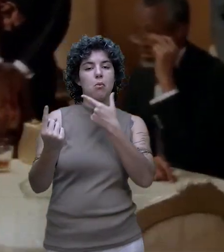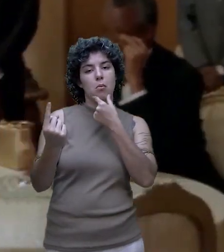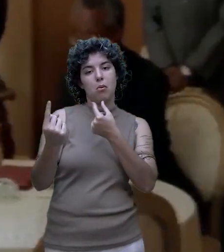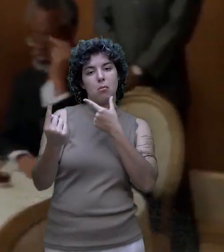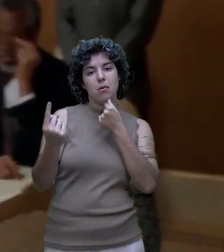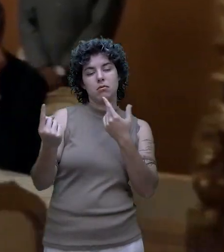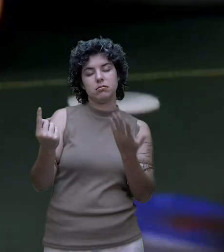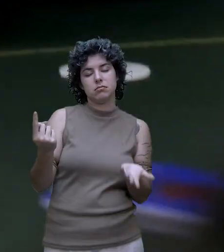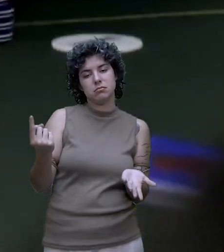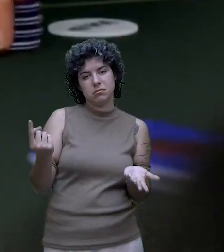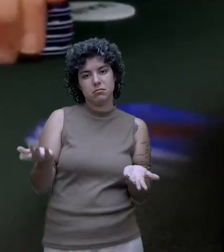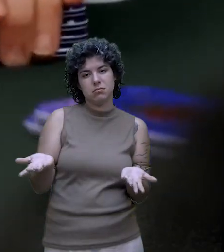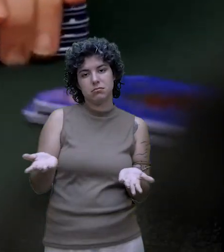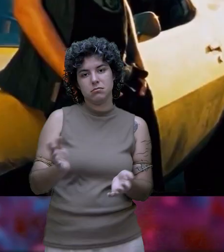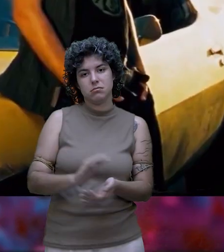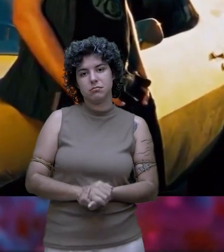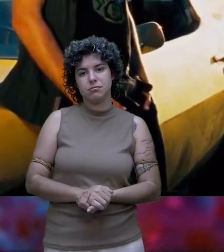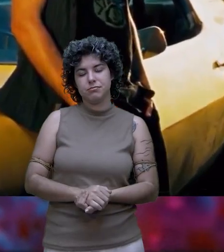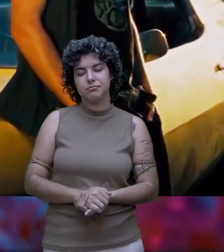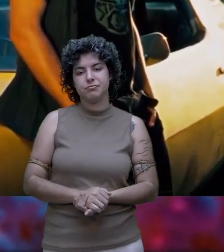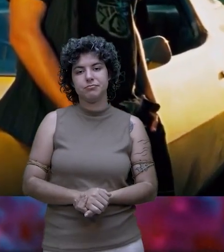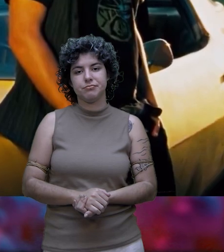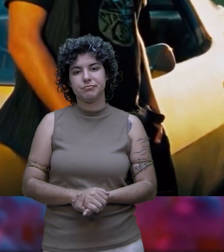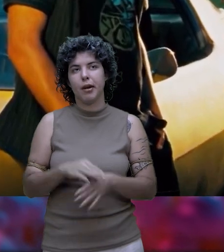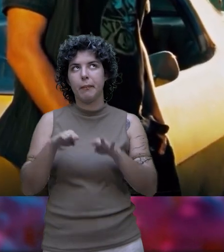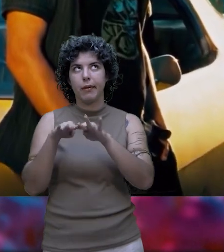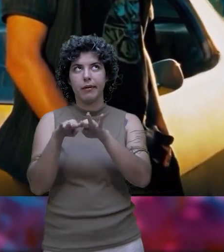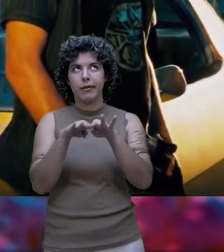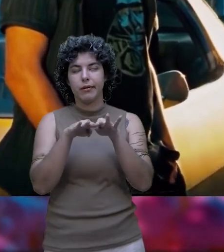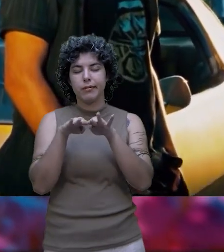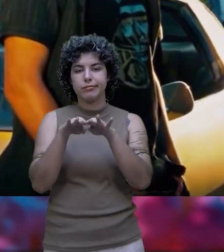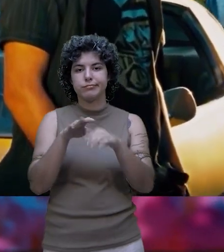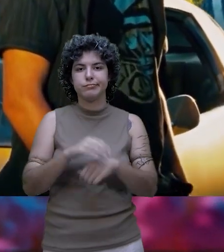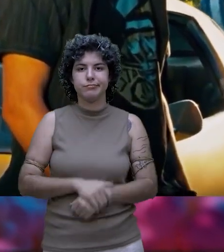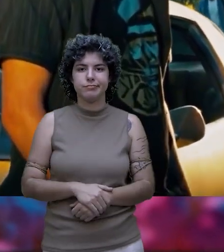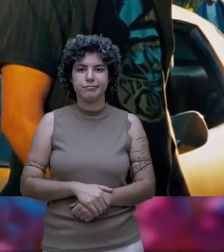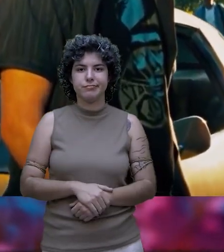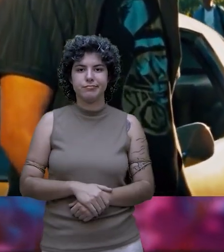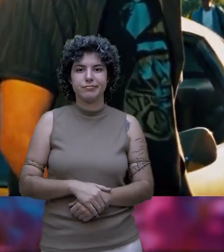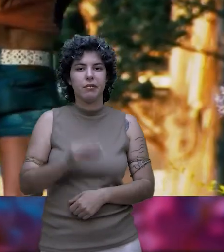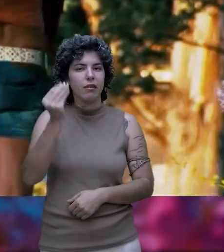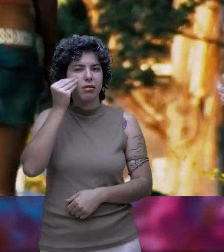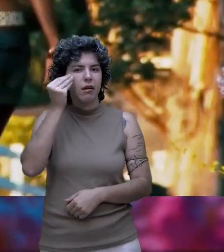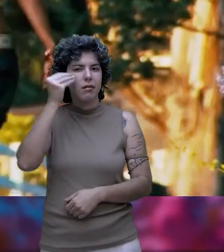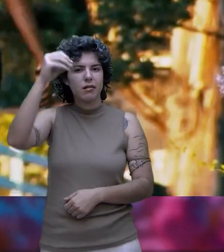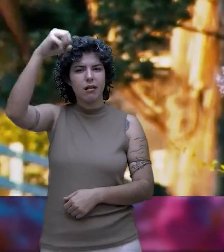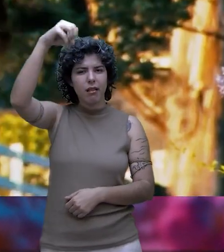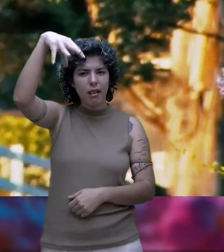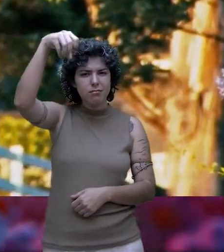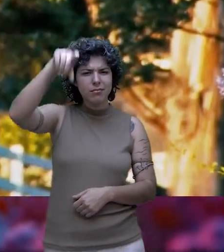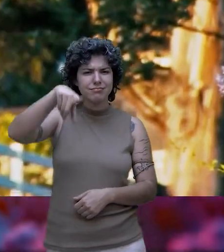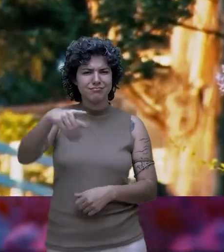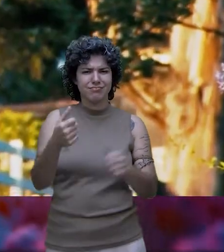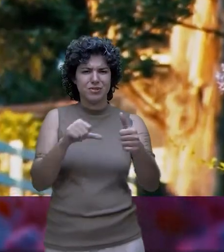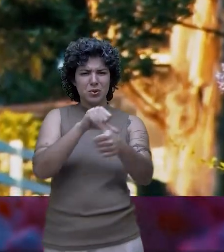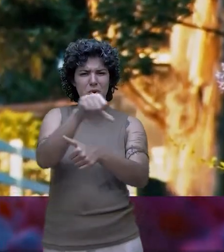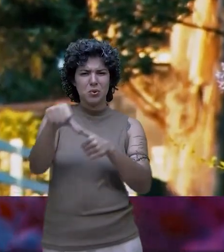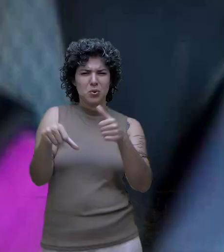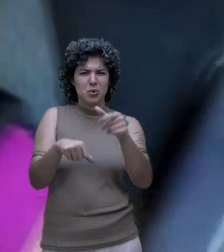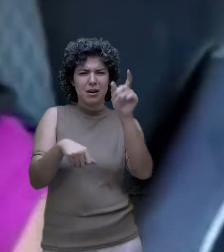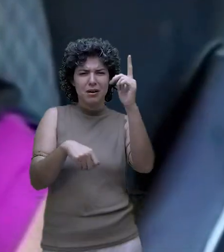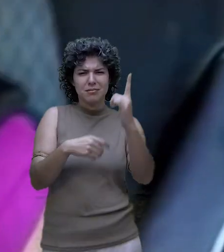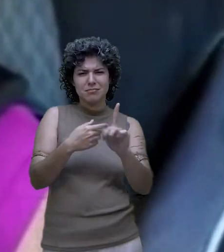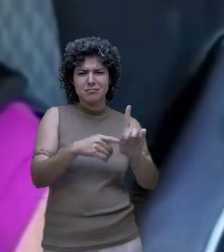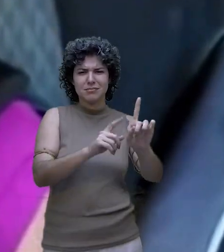I will be keeping my eye on our government's money. Teste da lâmpada sexy. Trocar a personagem por um abajur? Ninguém